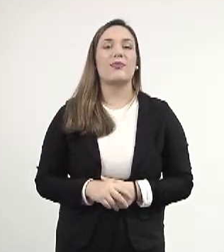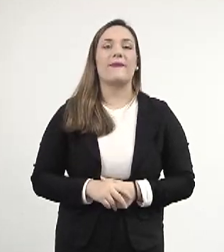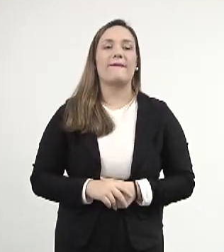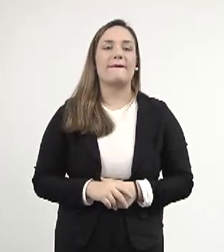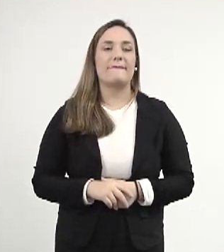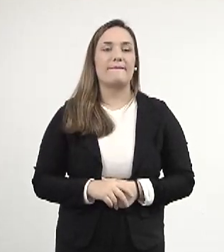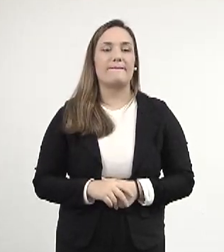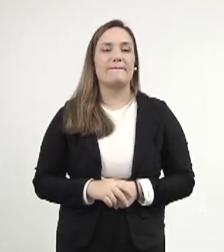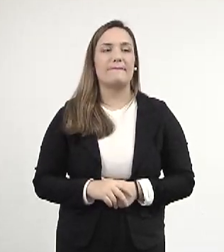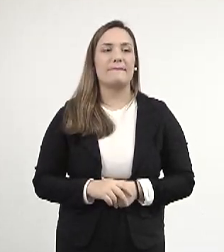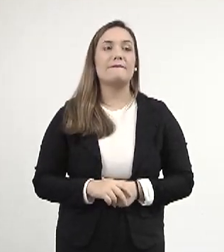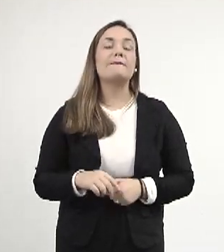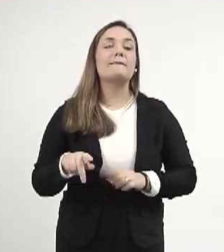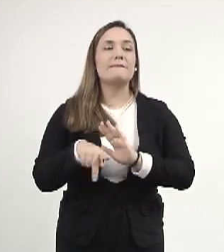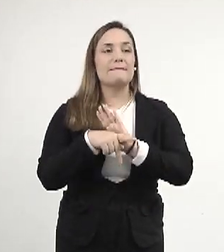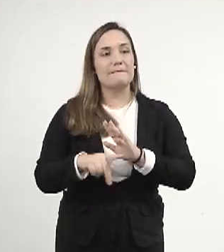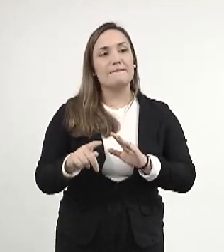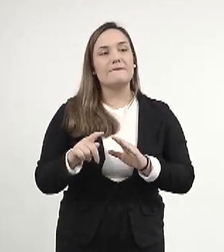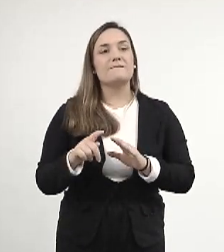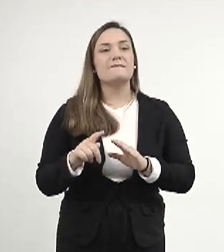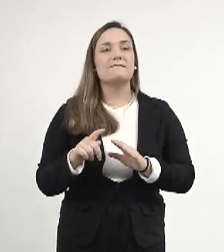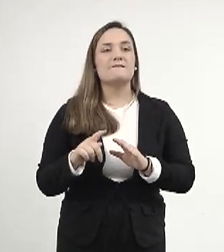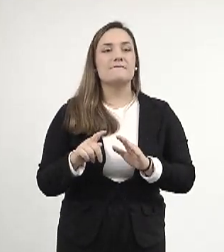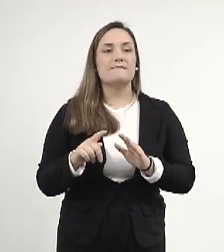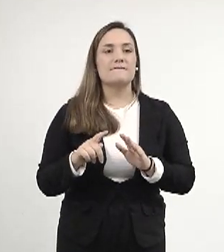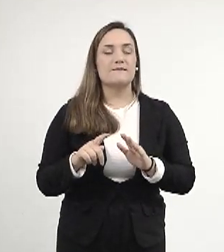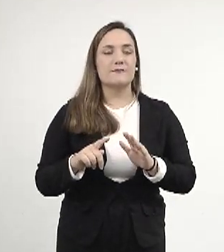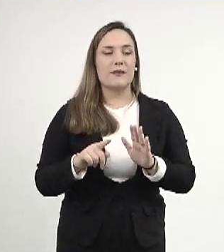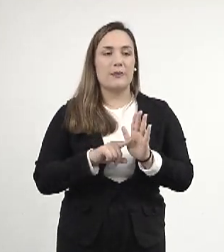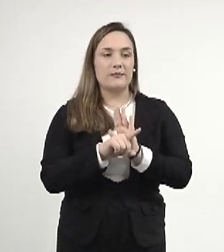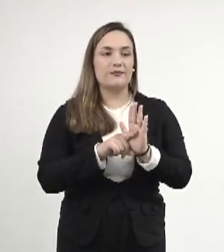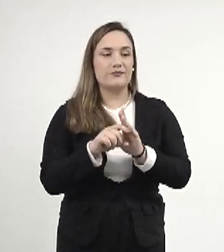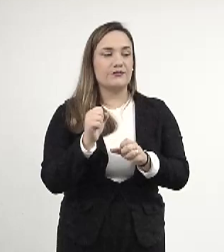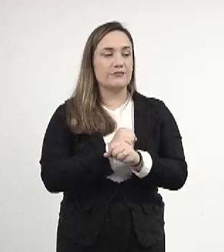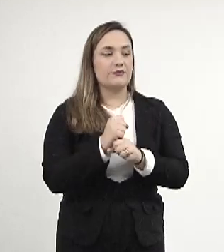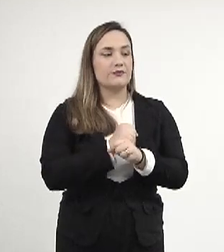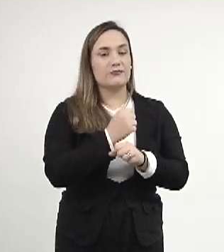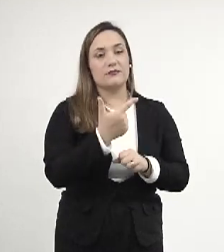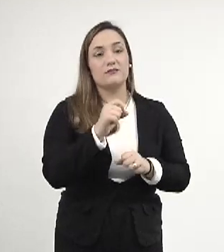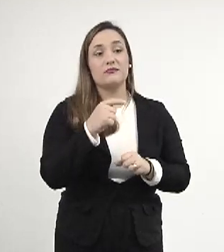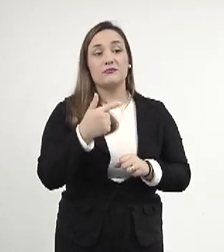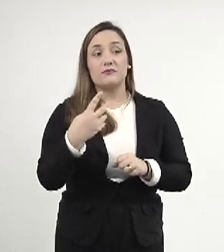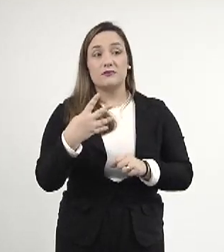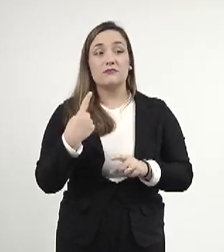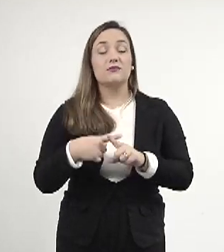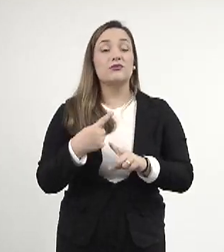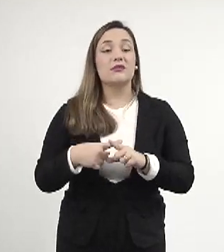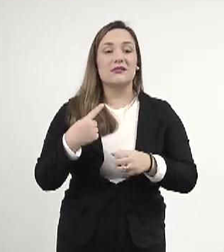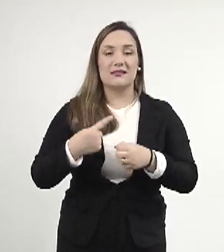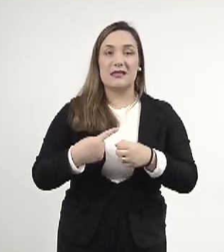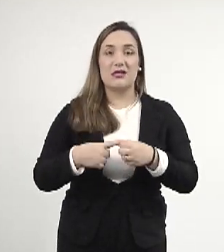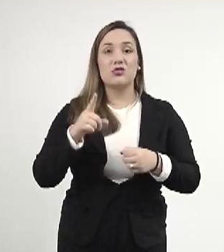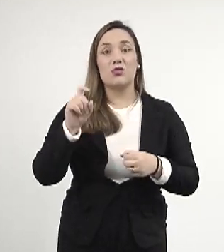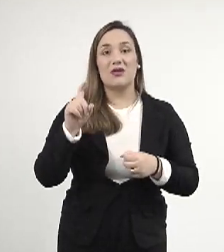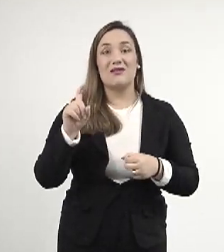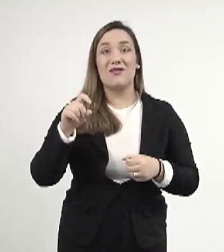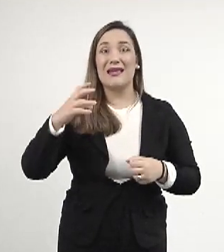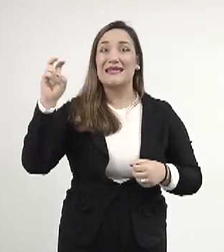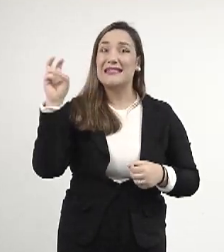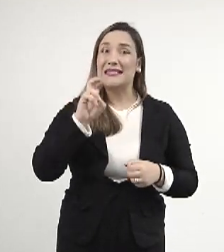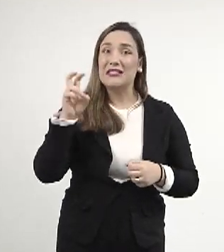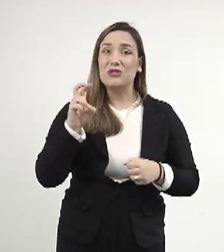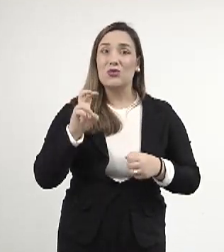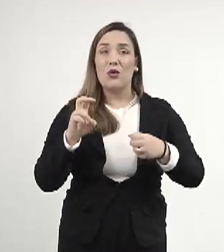do Anuário Brasileiro de Segurança Pública de 2024, Dourados aparece hoje como o 5º município